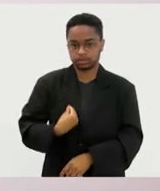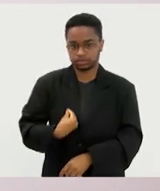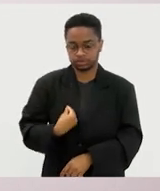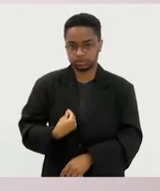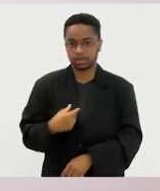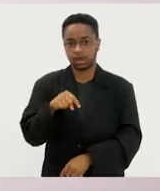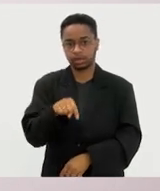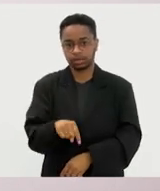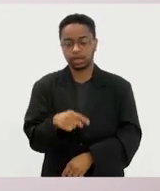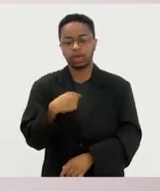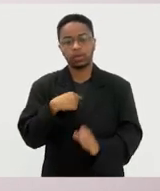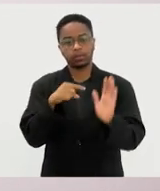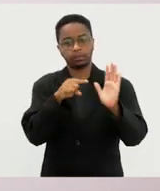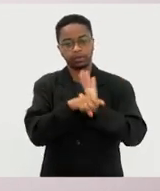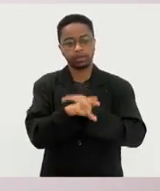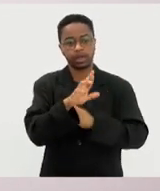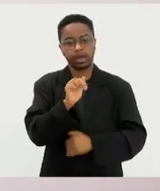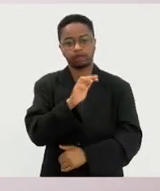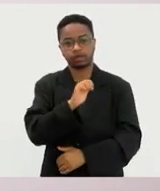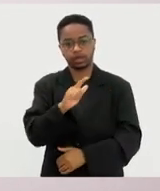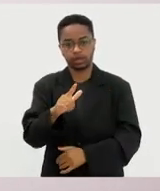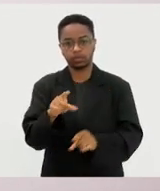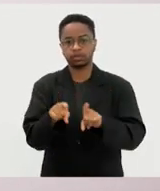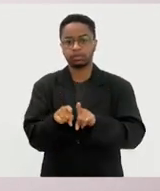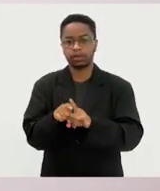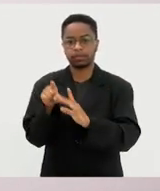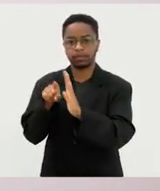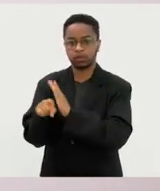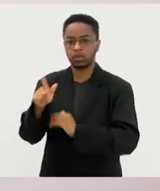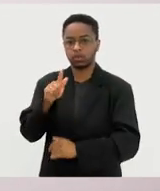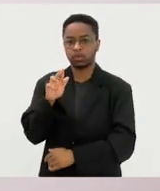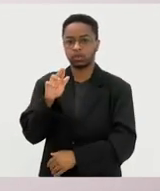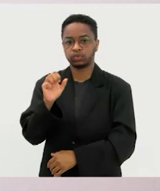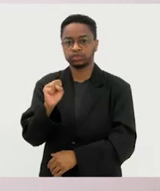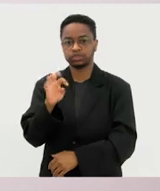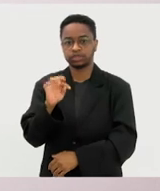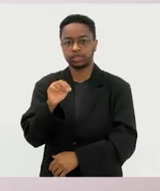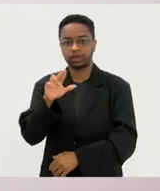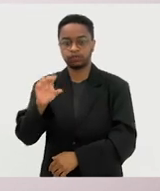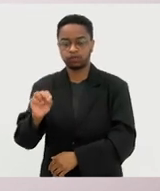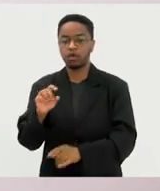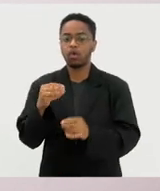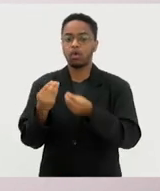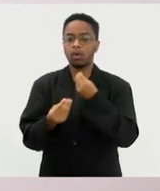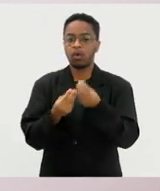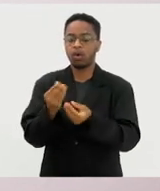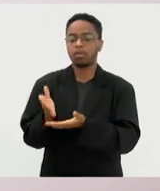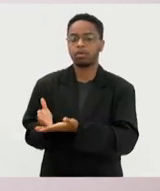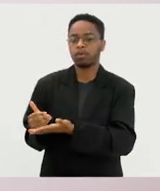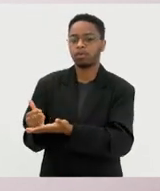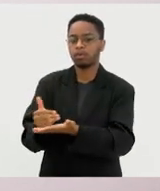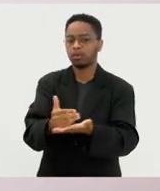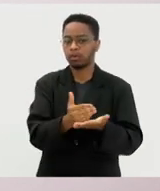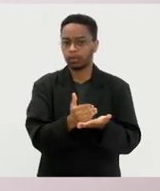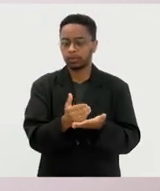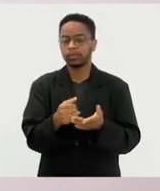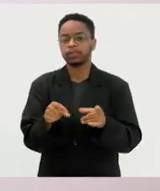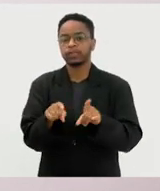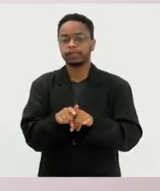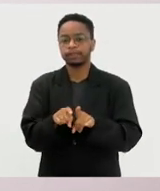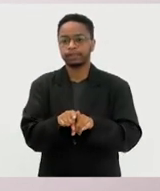e fazer uma pergunta tanto para o Rafael quanto para o Gustavo. Como é que está indo a arrecadação, né,